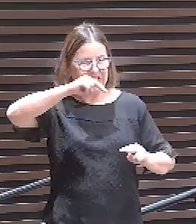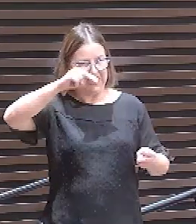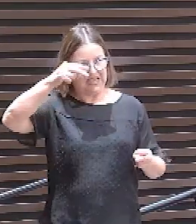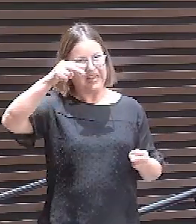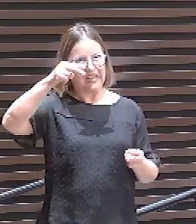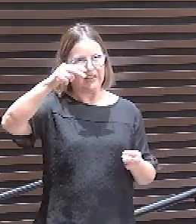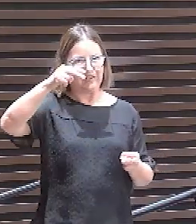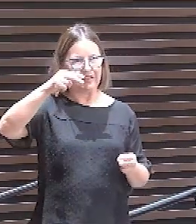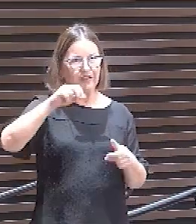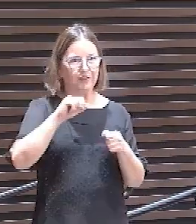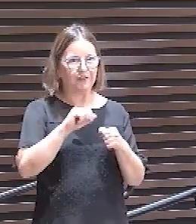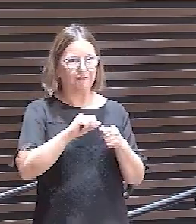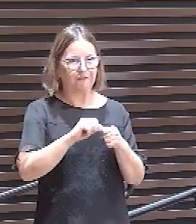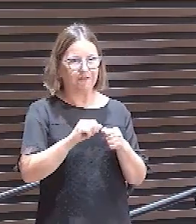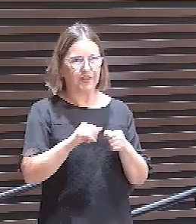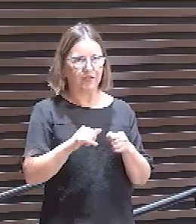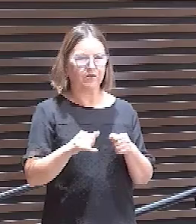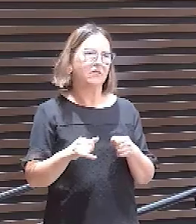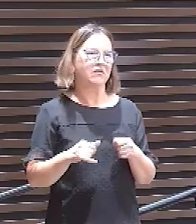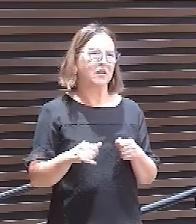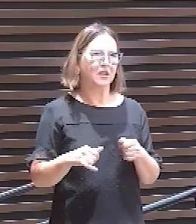órgãos para